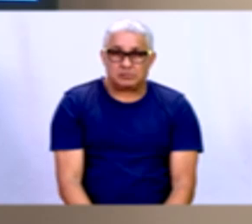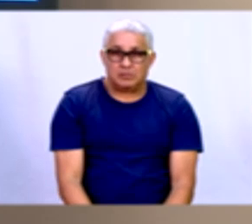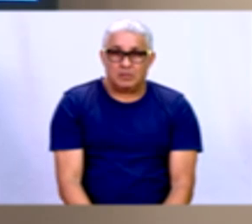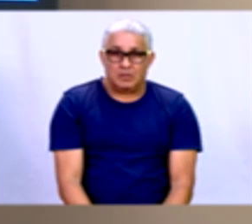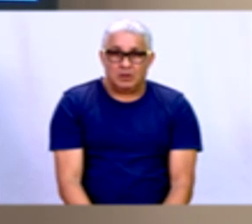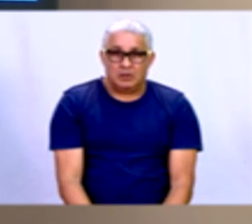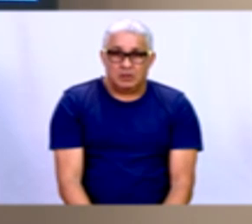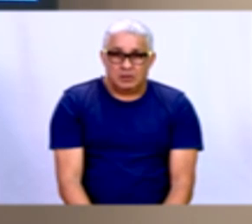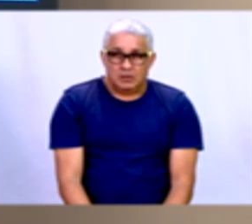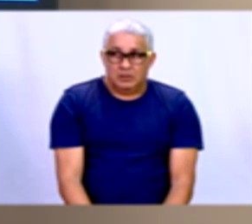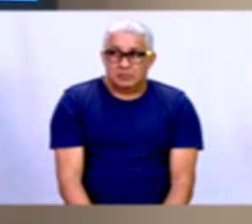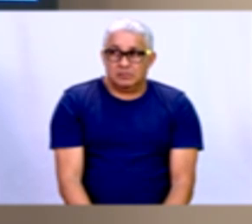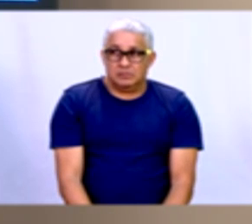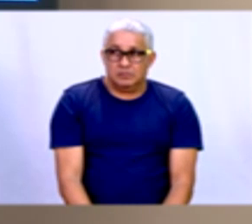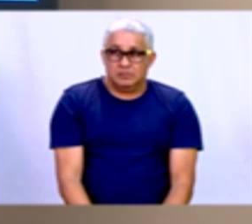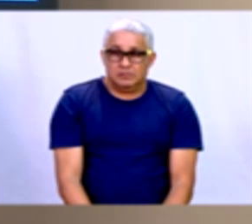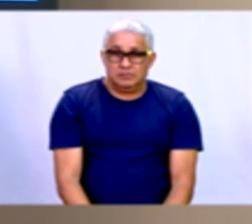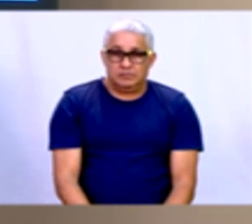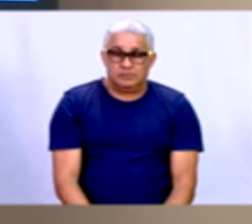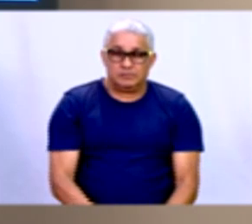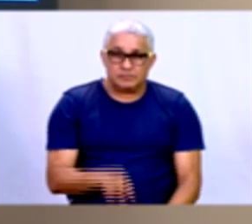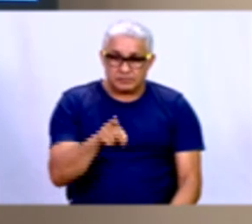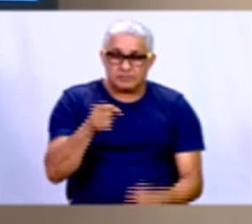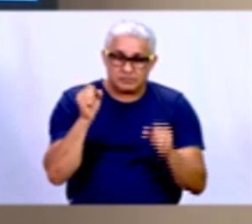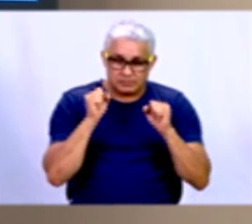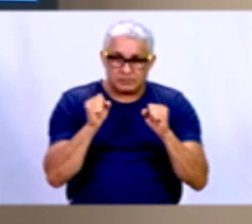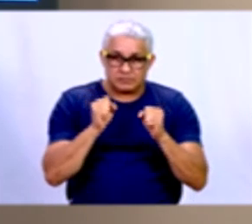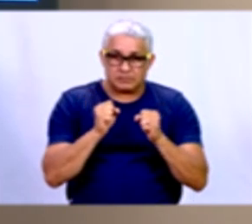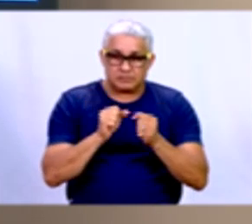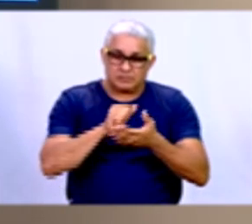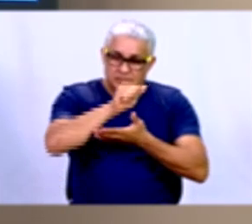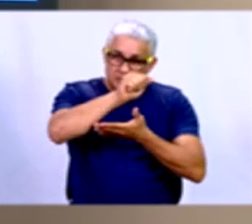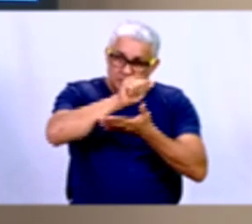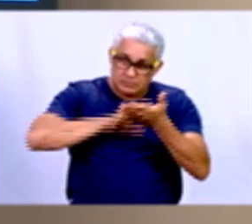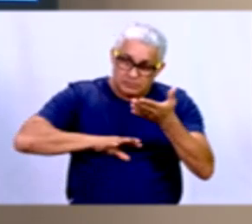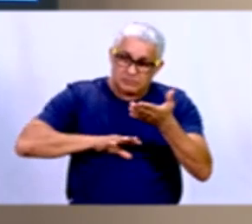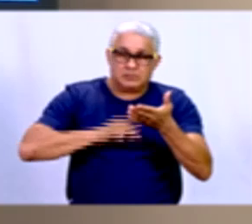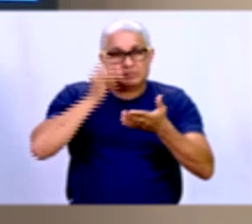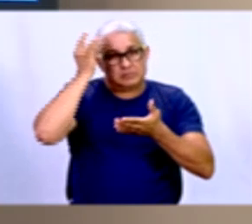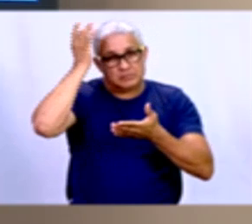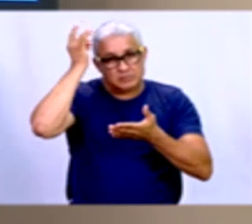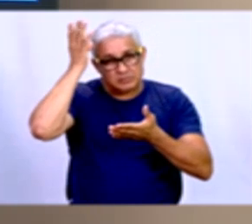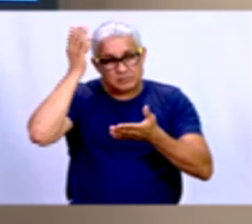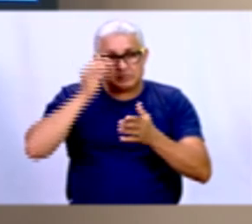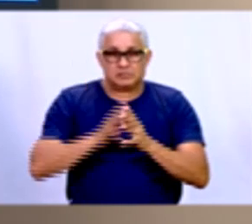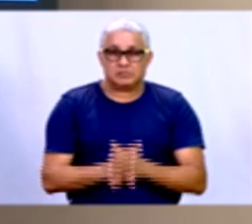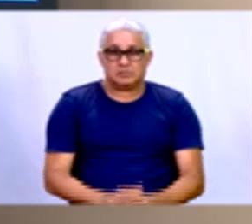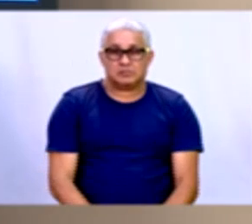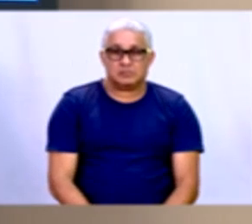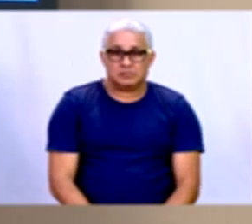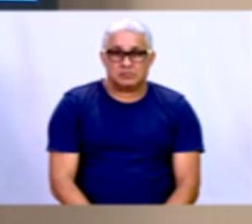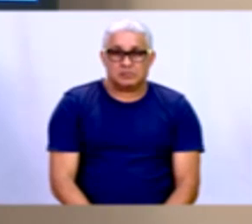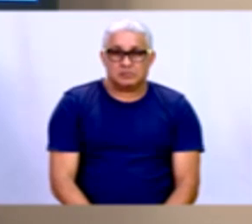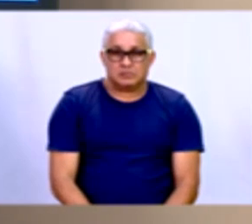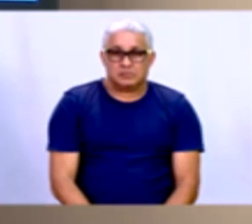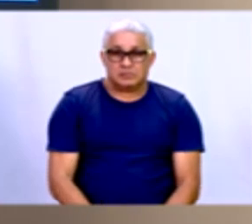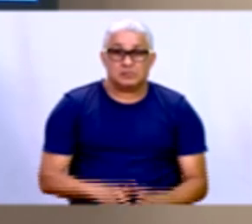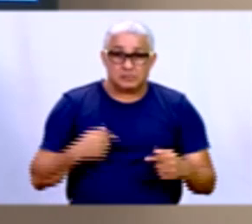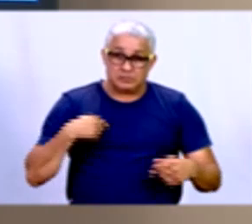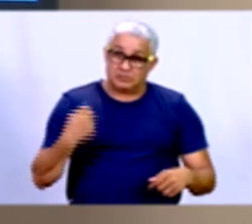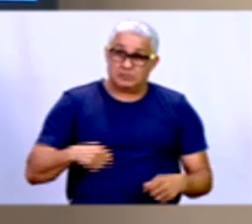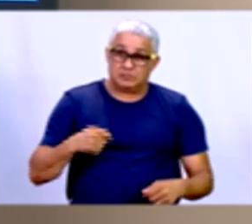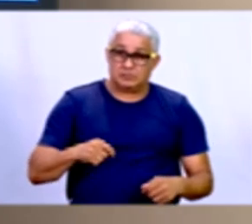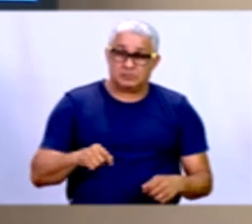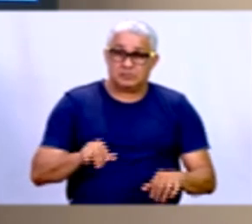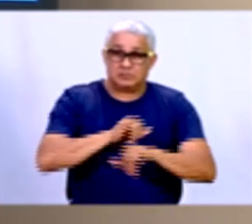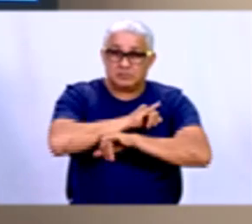certo? Para que vocês possam fazer as atividades de percurso com mais facilidade, eu preciso destacar para